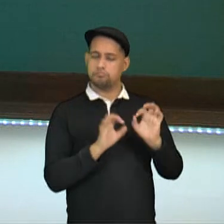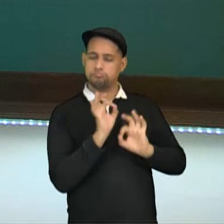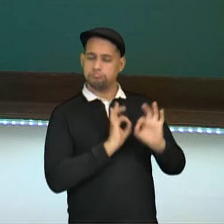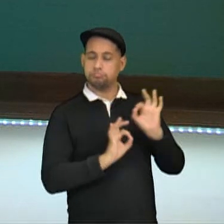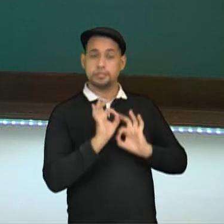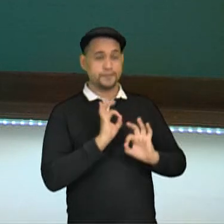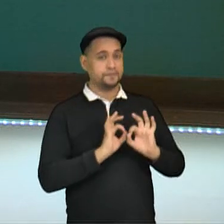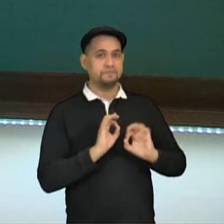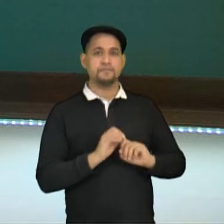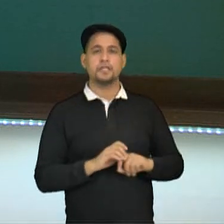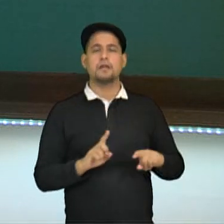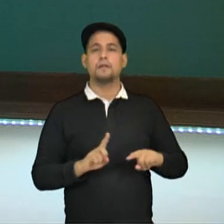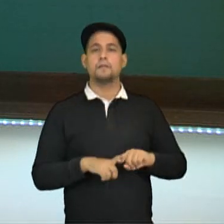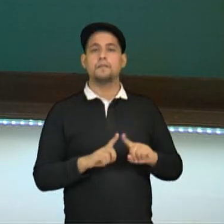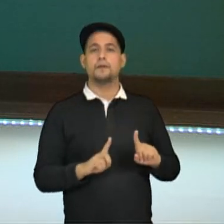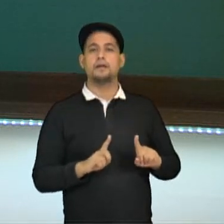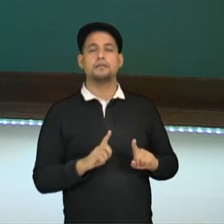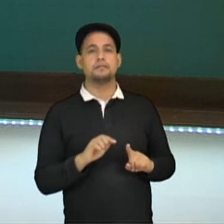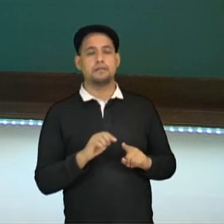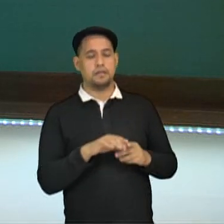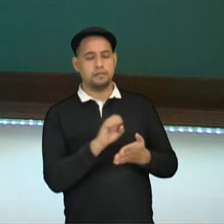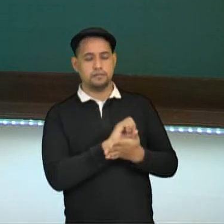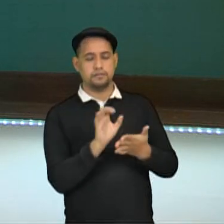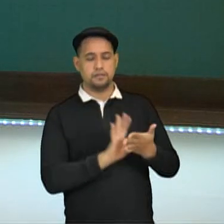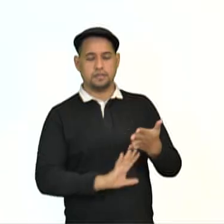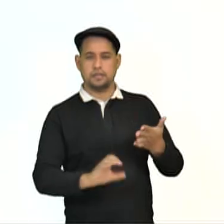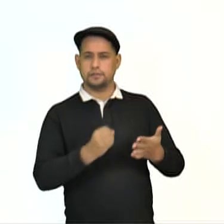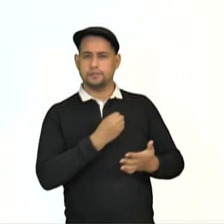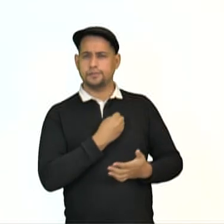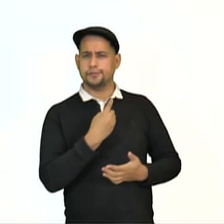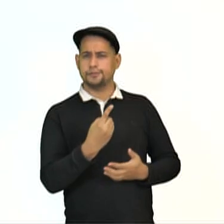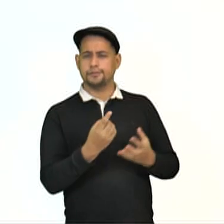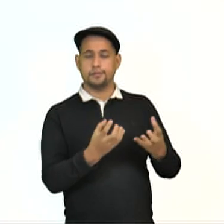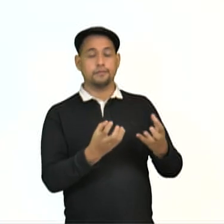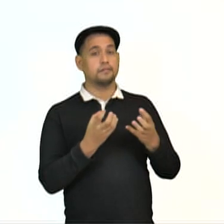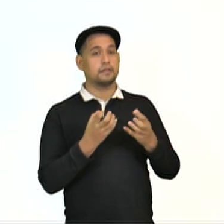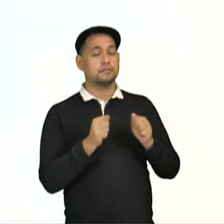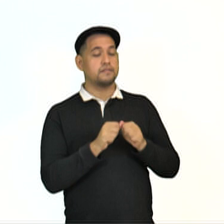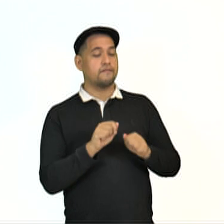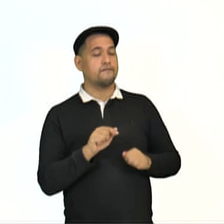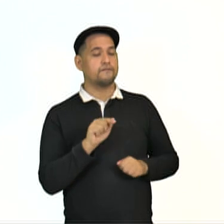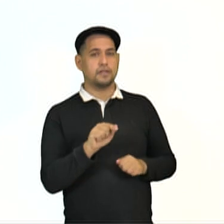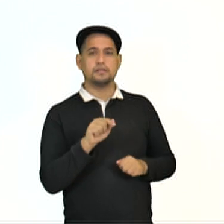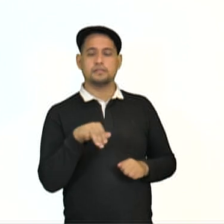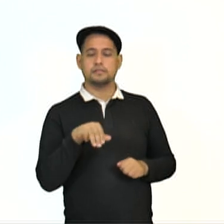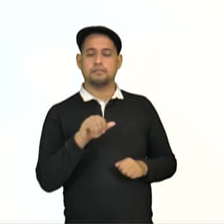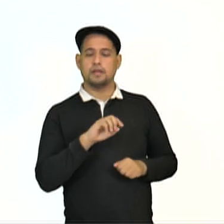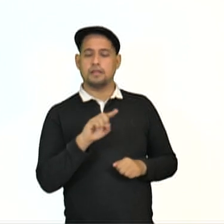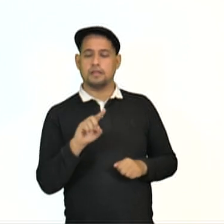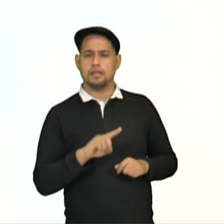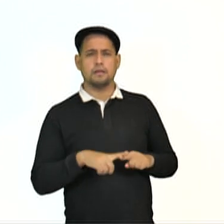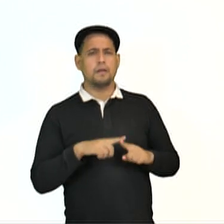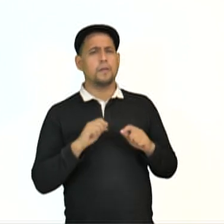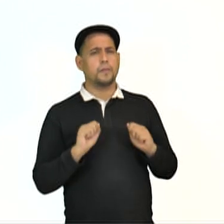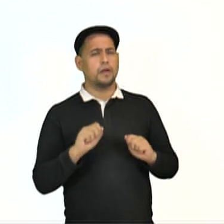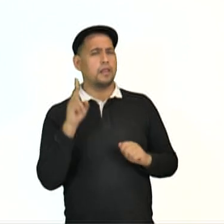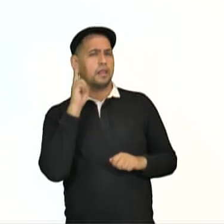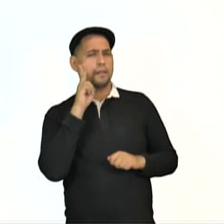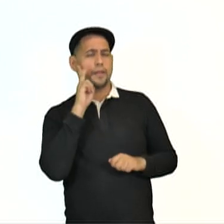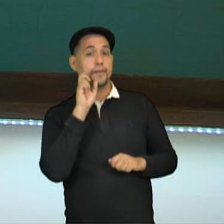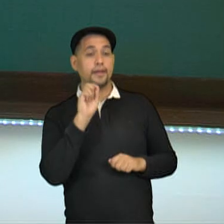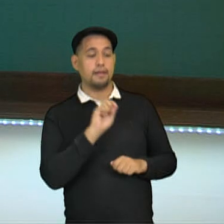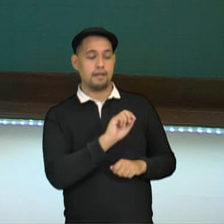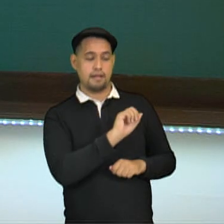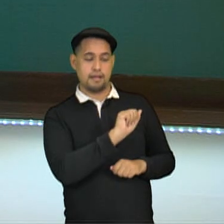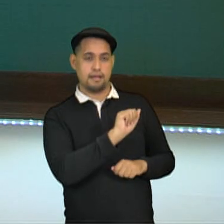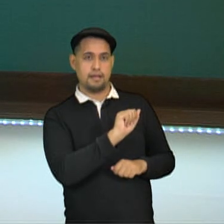resolução. Então, no exercício número 1, eu quero que você multiplique as matrizes. Lembre que eu tenho aqui na matriz